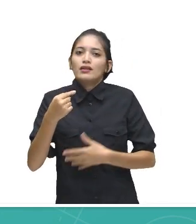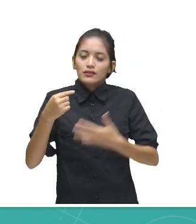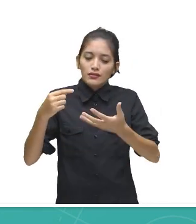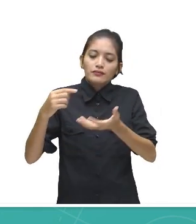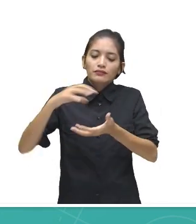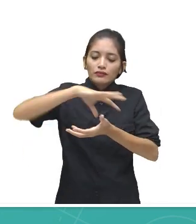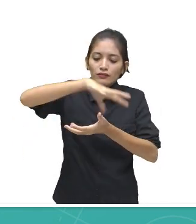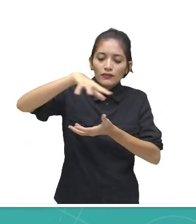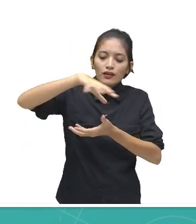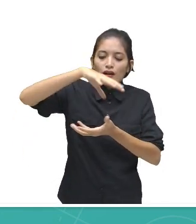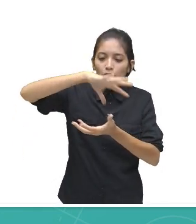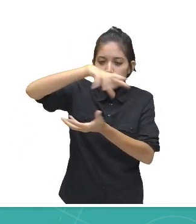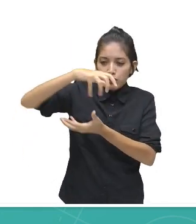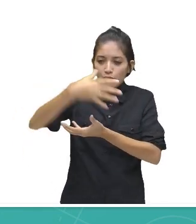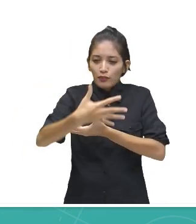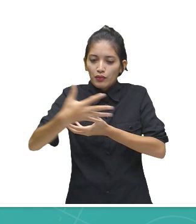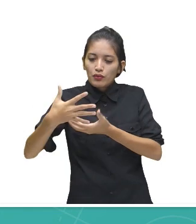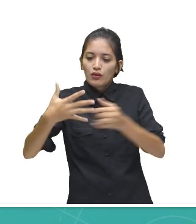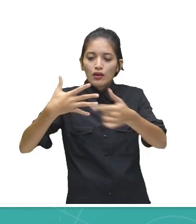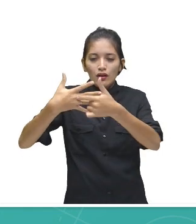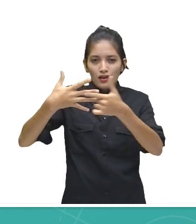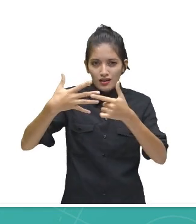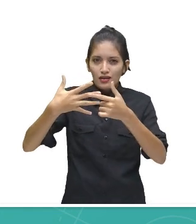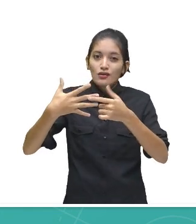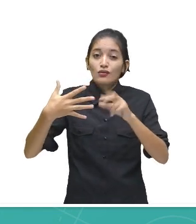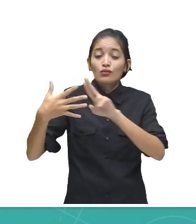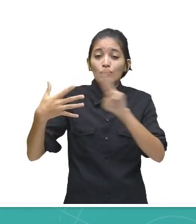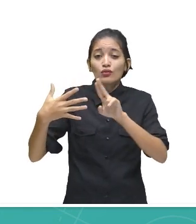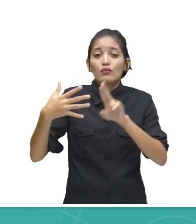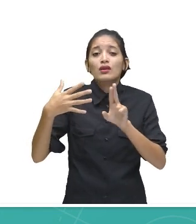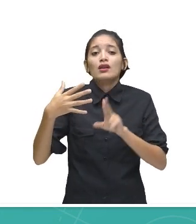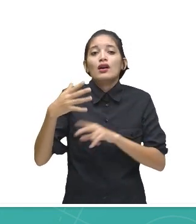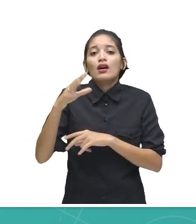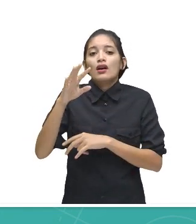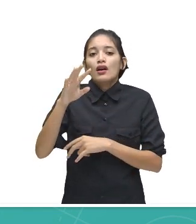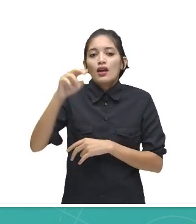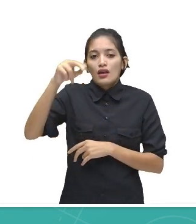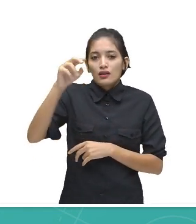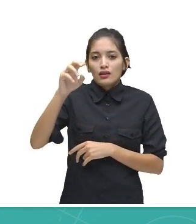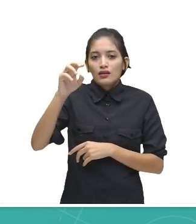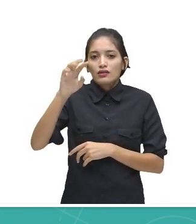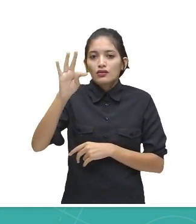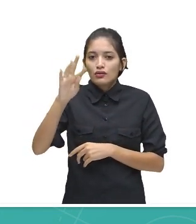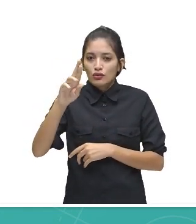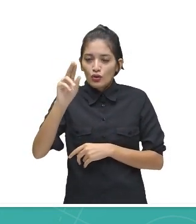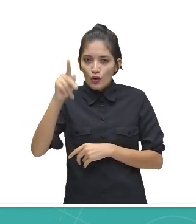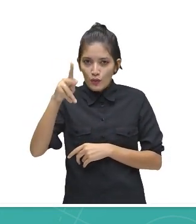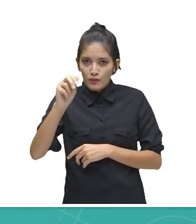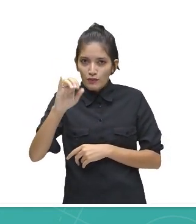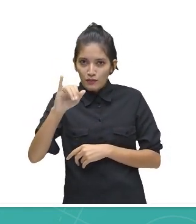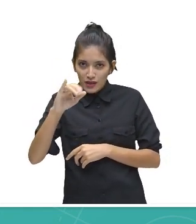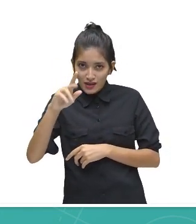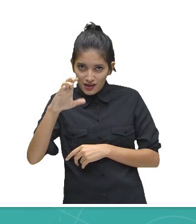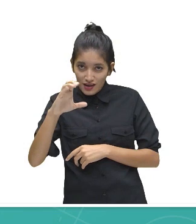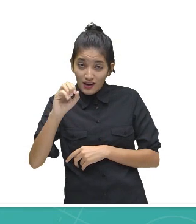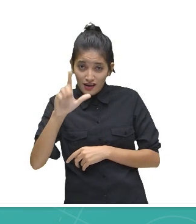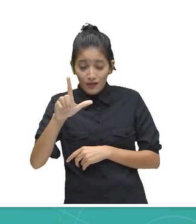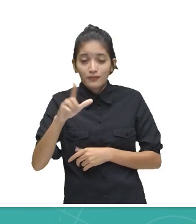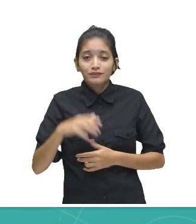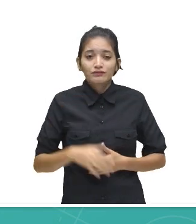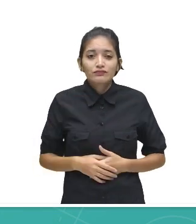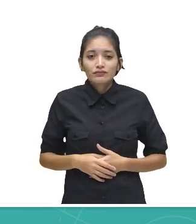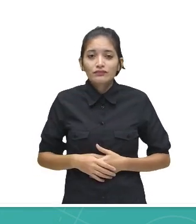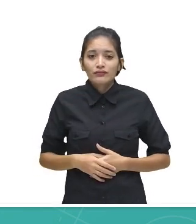a chamada zona tropical do planeta, né? Como a gente está vendo aí nessa parte mais centralizada. Essa